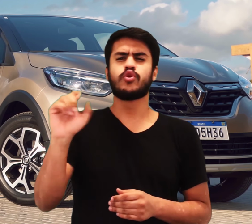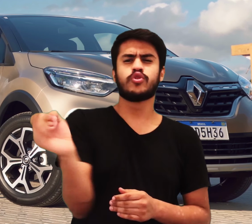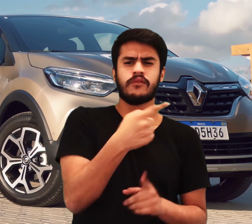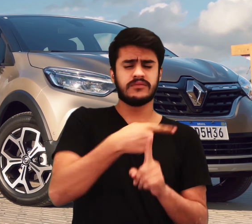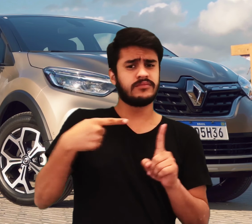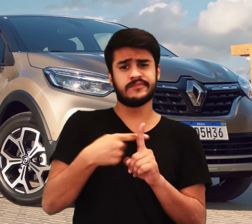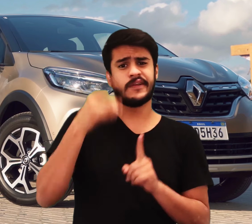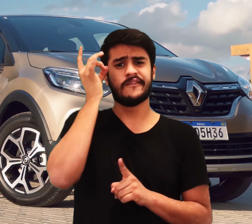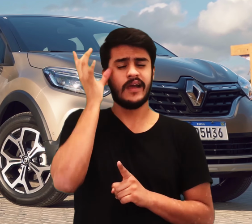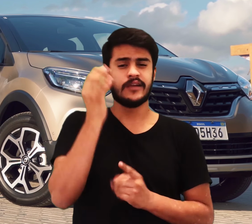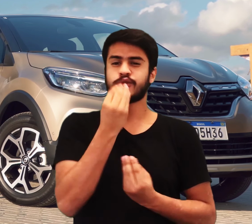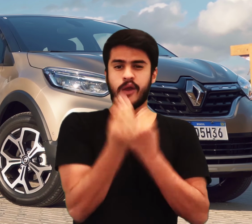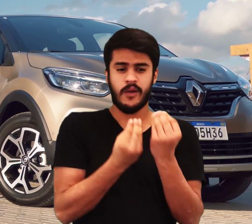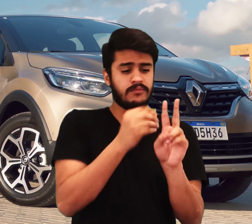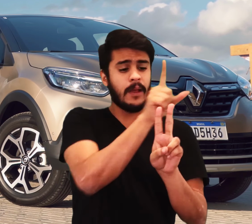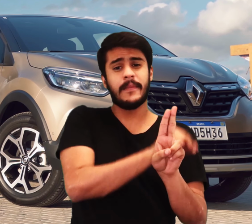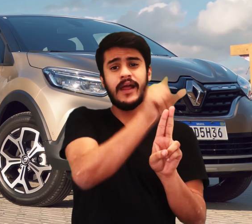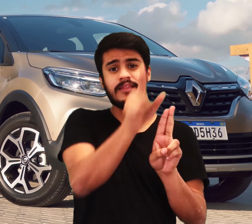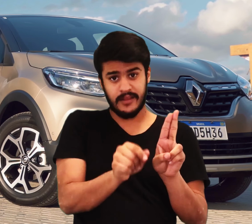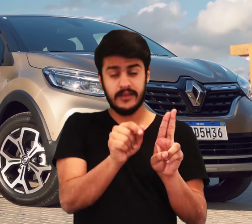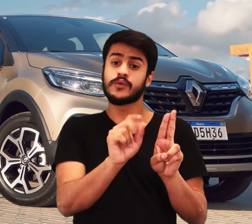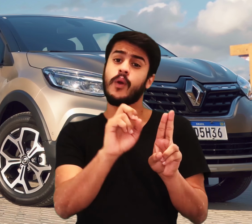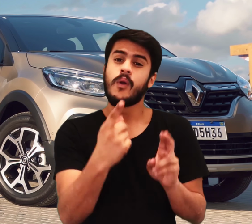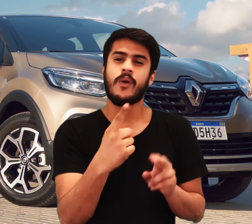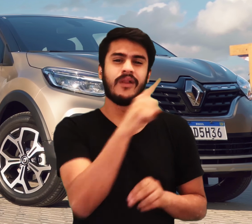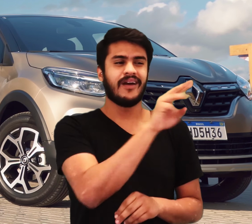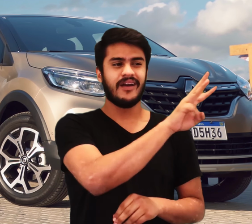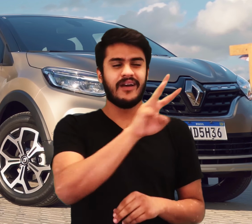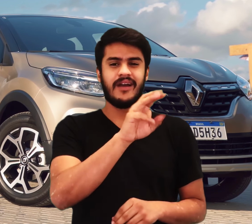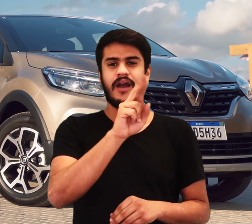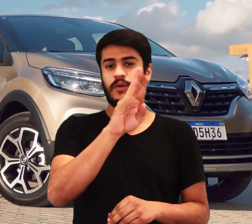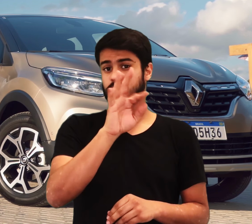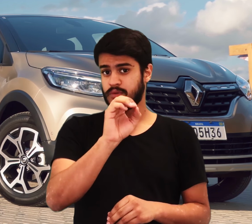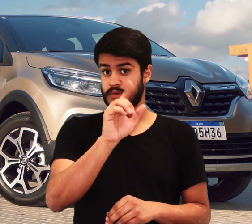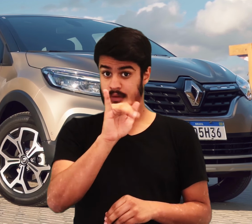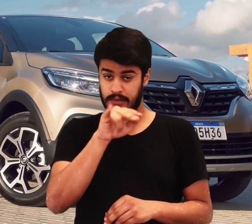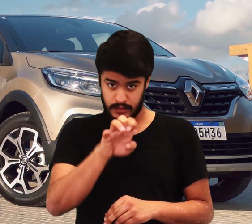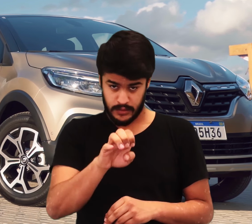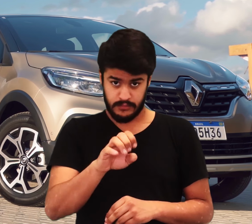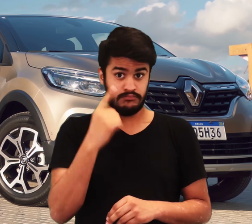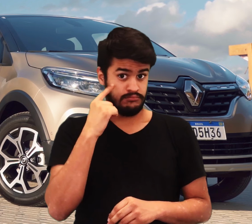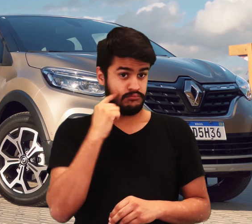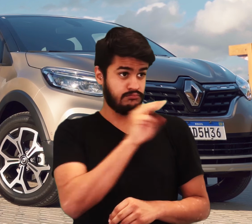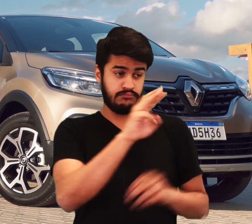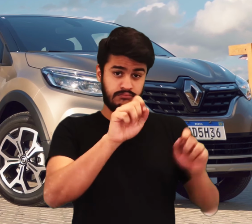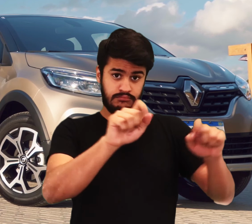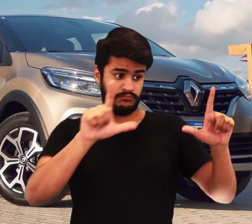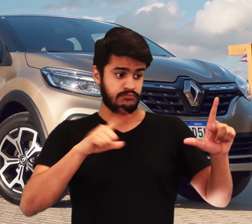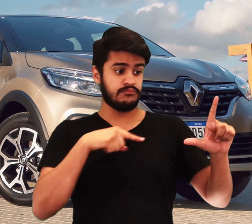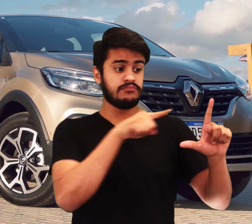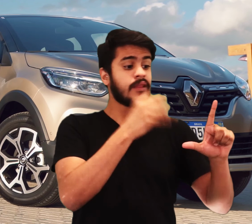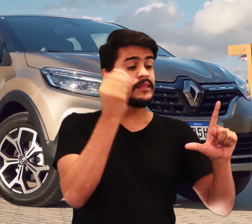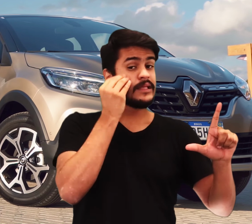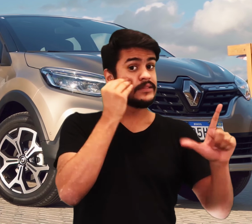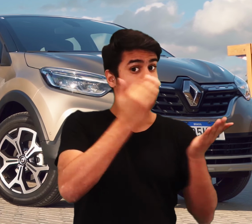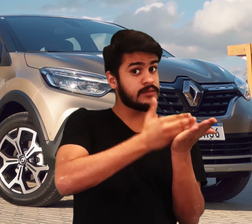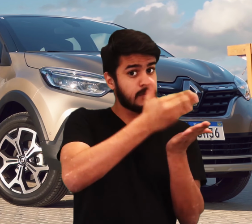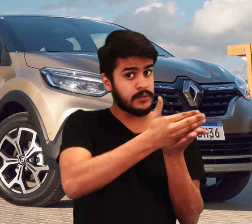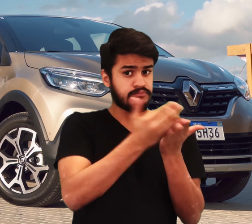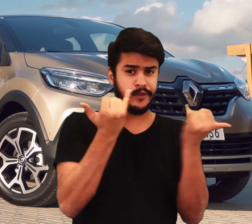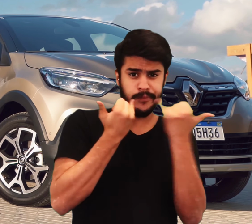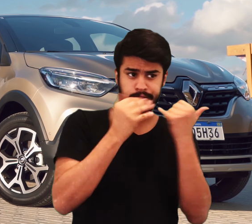anos de uso com muita facilidade pelo Bradesco, financiamentos em outonline.com.br. Lá no site é só clicar em simular financiamento, escolher a quantidade de